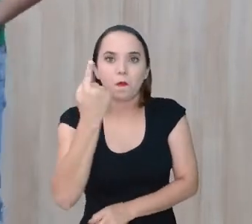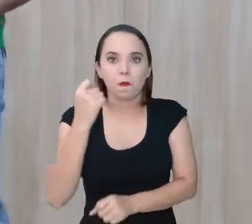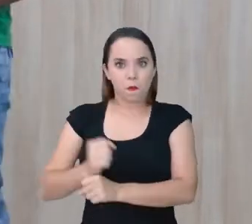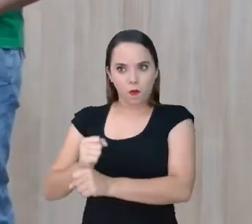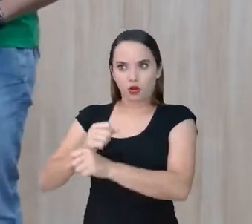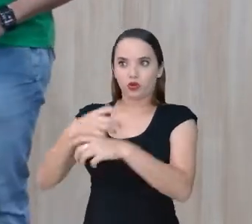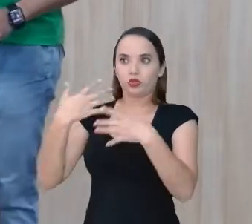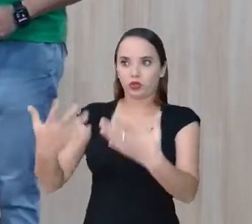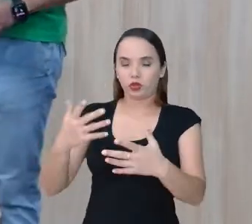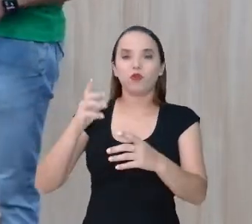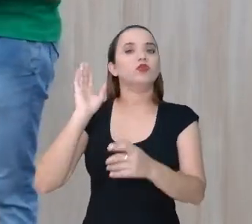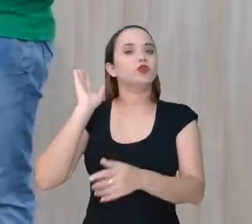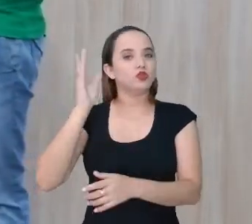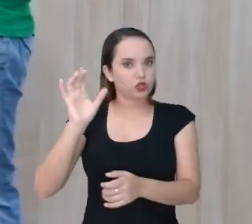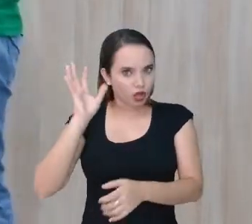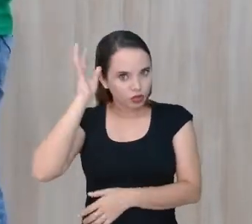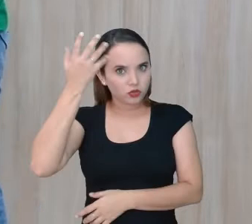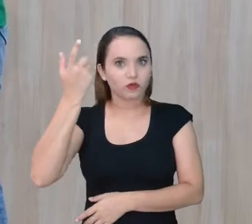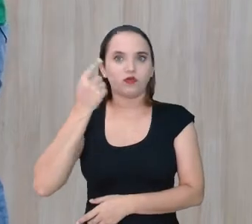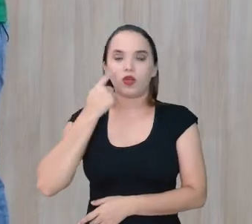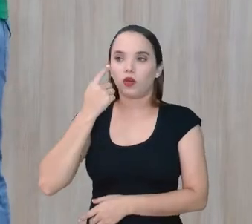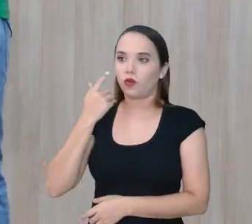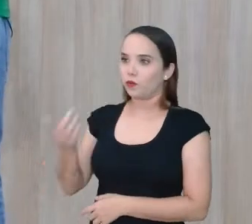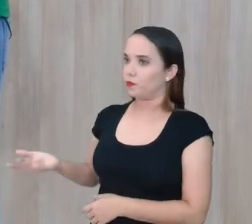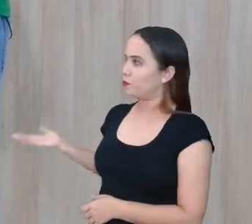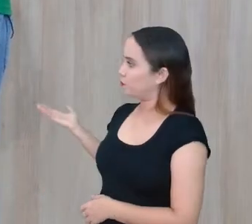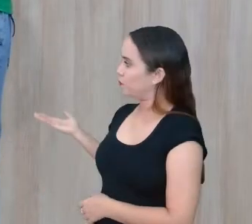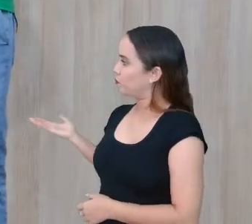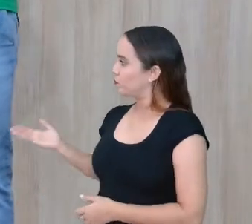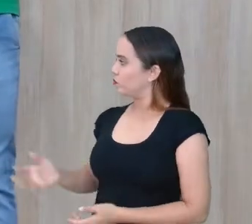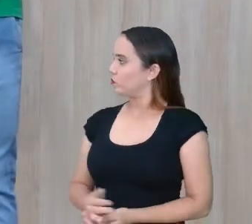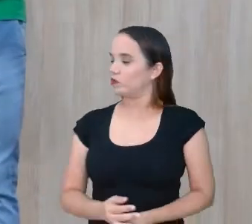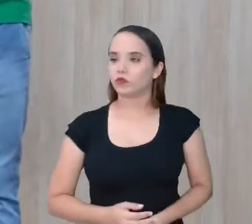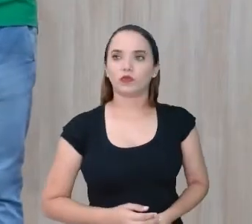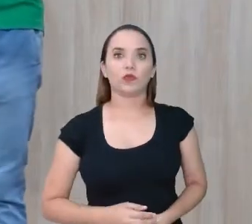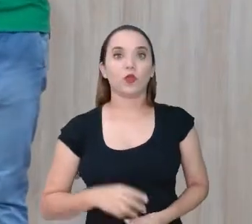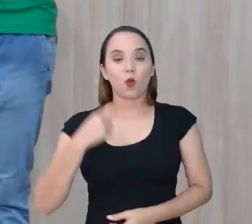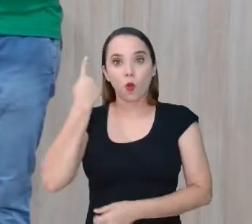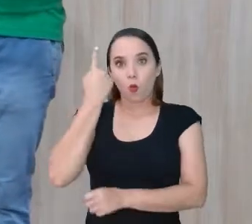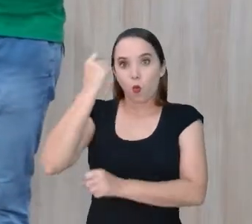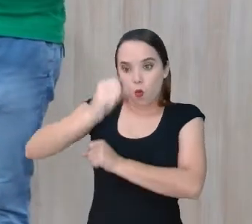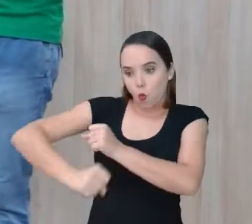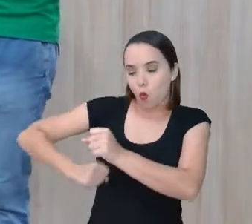aí essa multiplicação, eu tenho que em um ano a gente tem aí